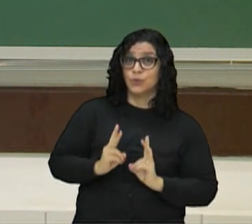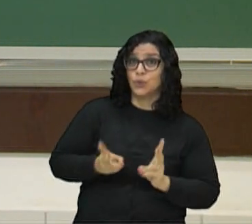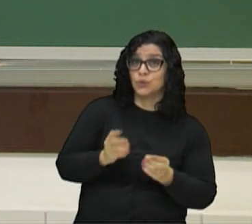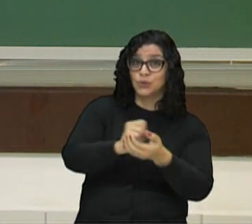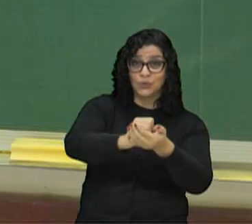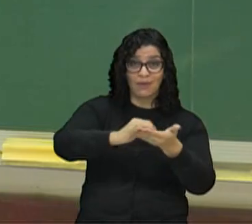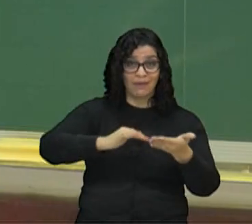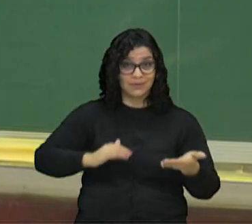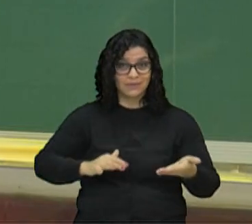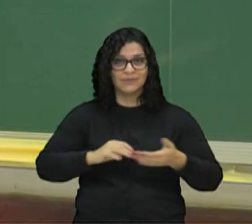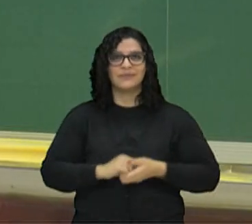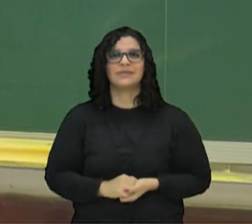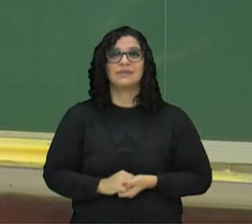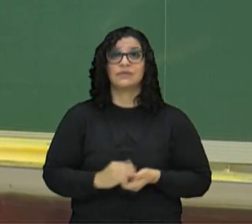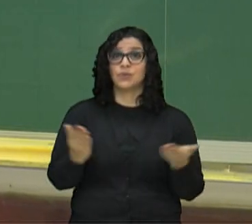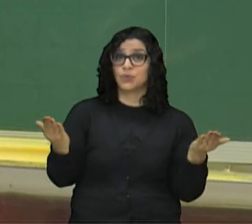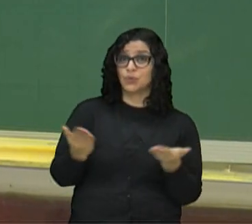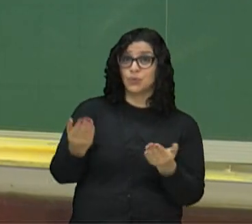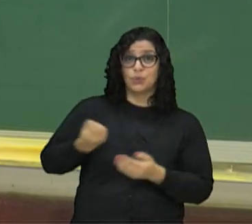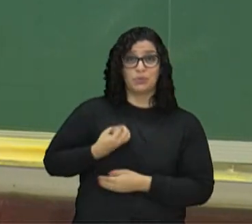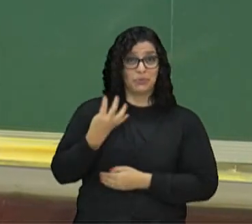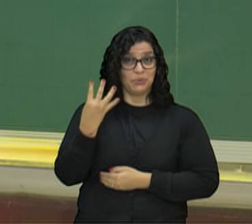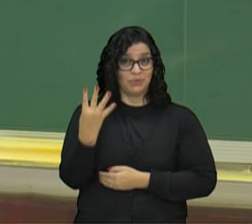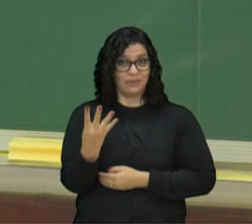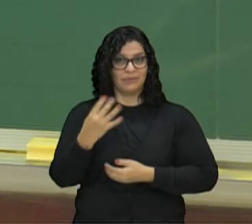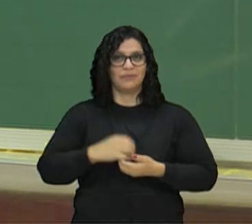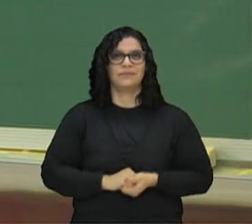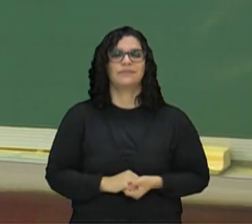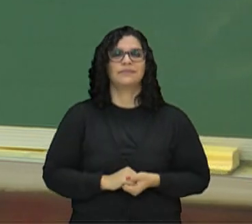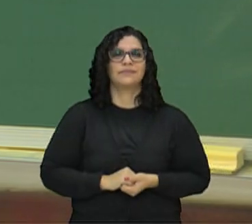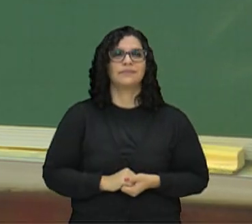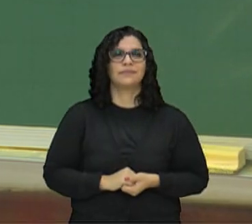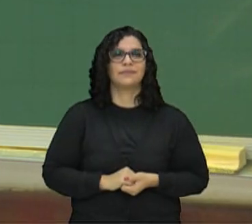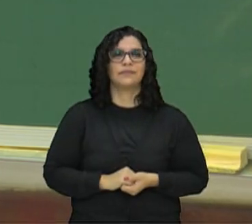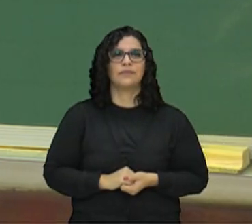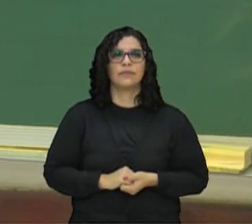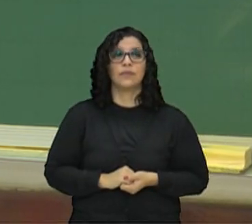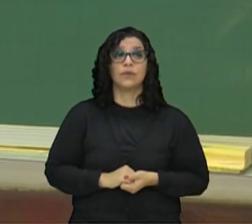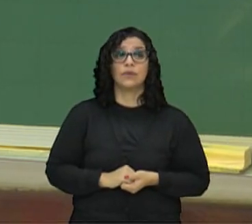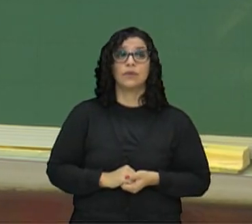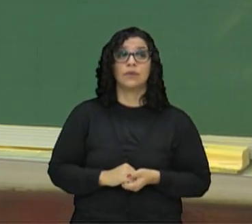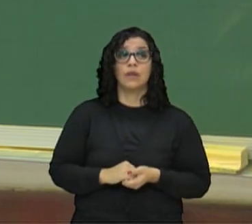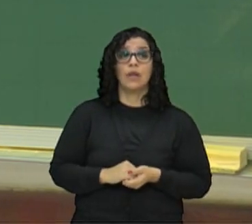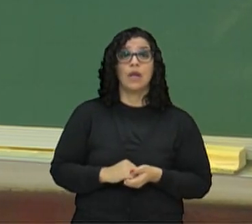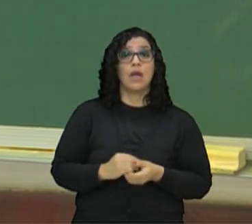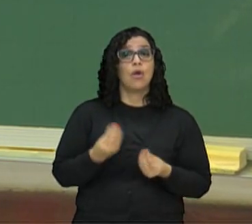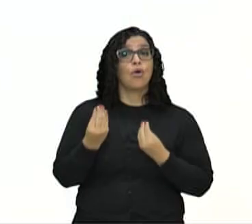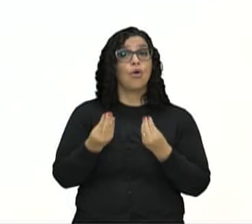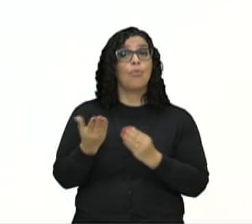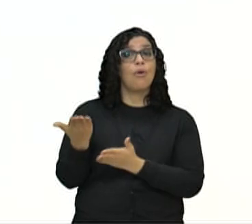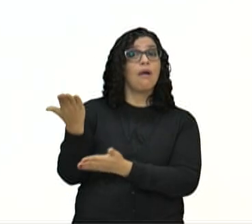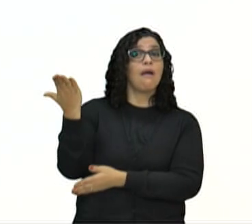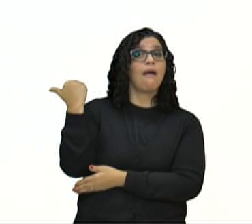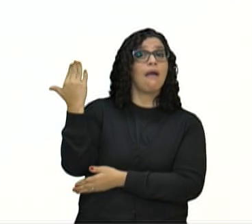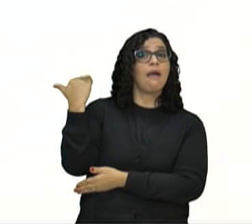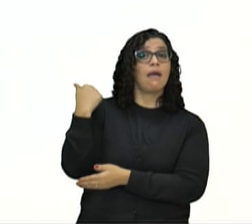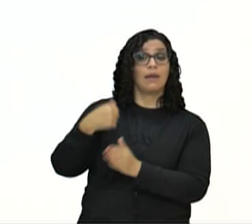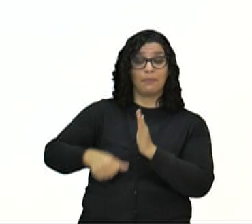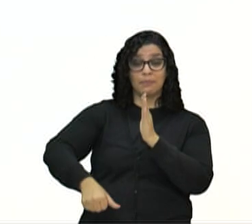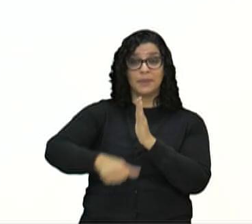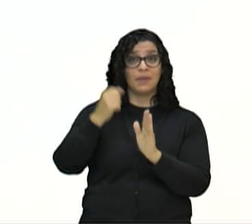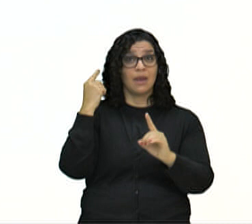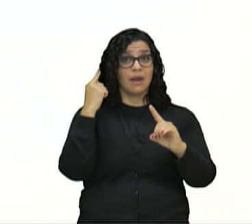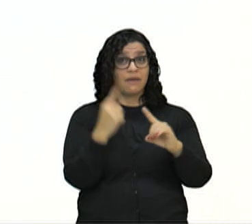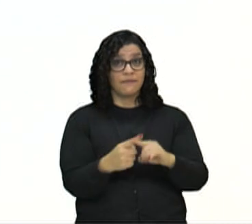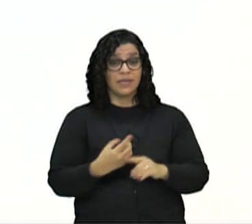Continuando as nossas atividades da nossa aula de hoje. Como era a primeira vez que